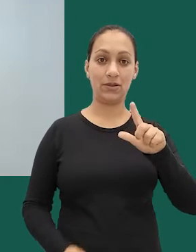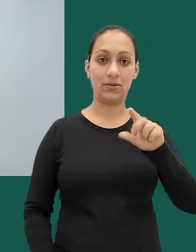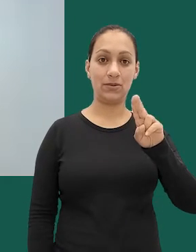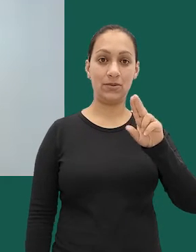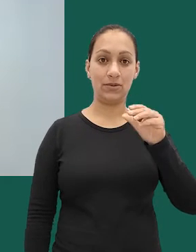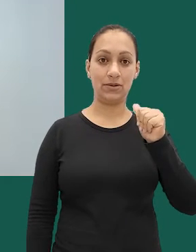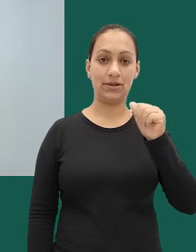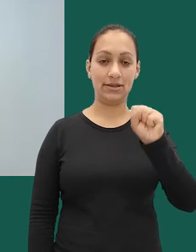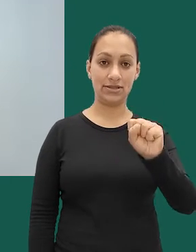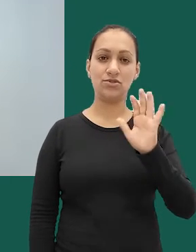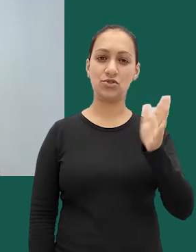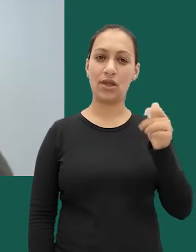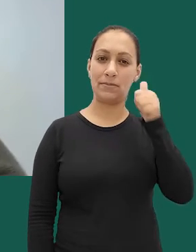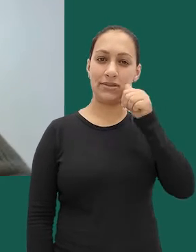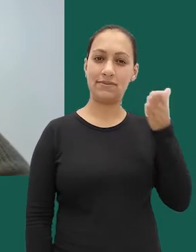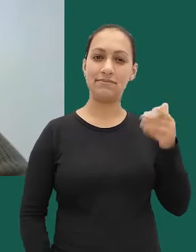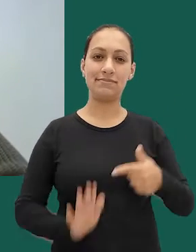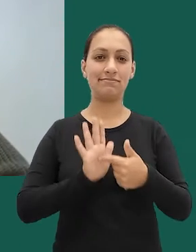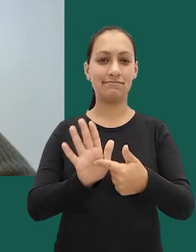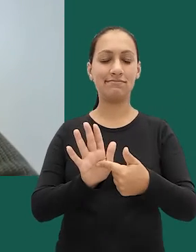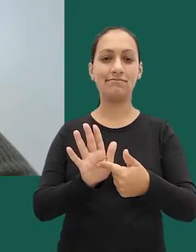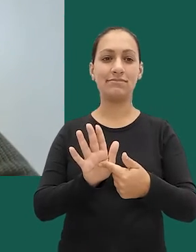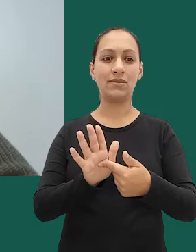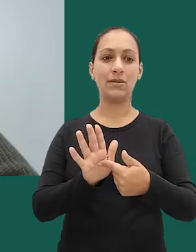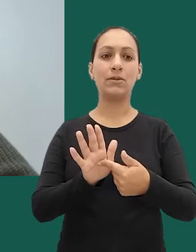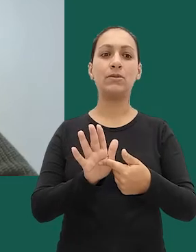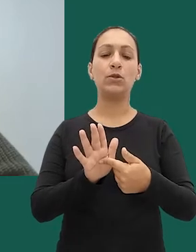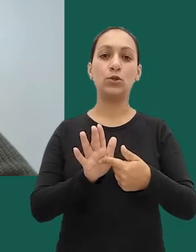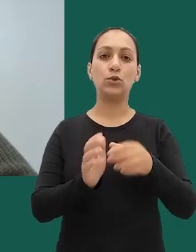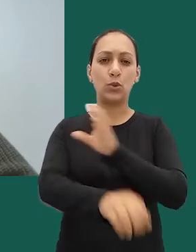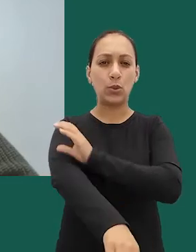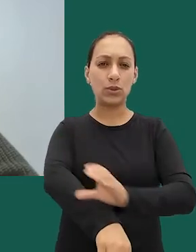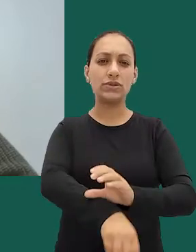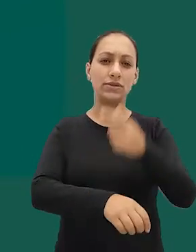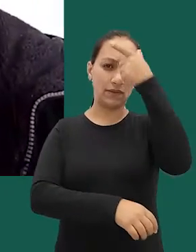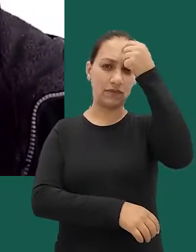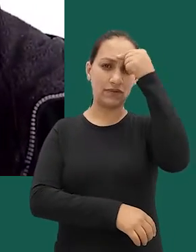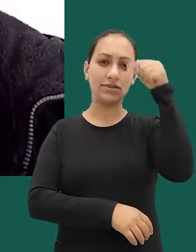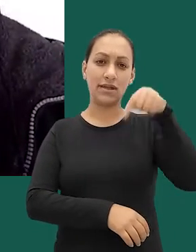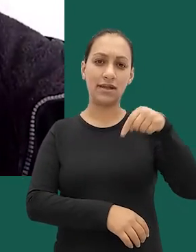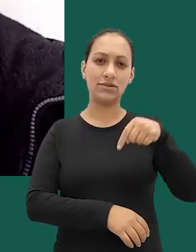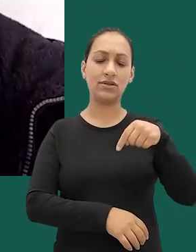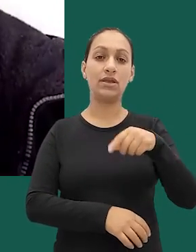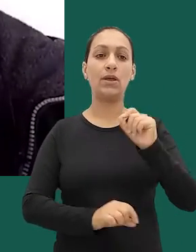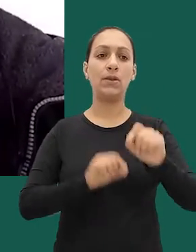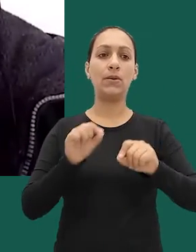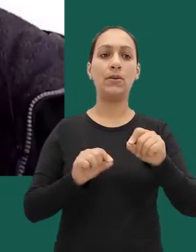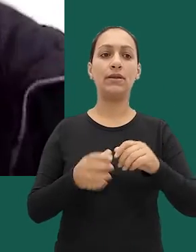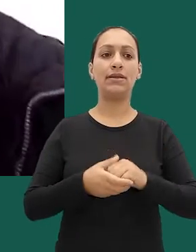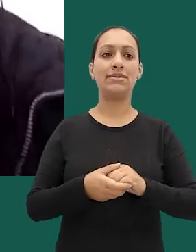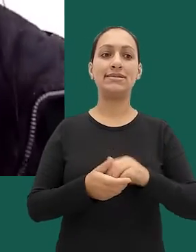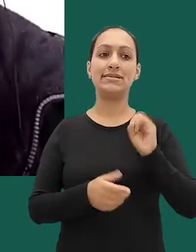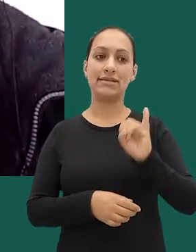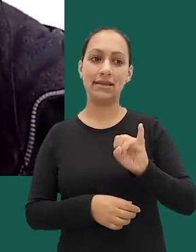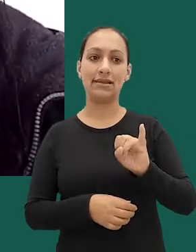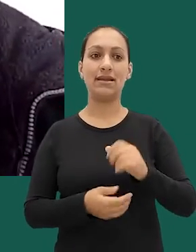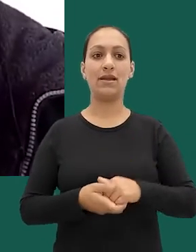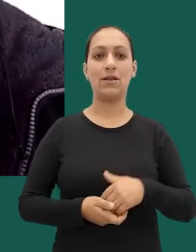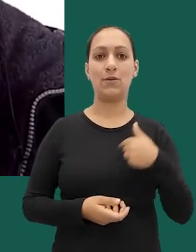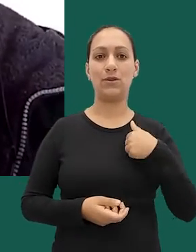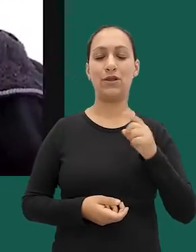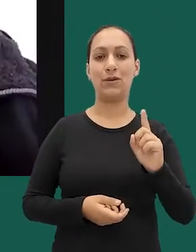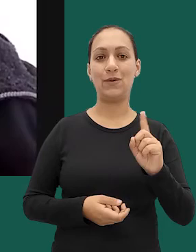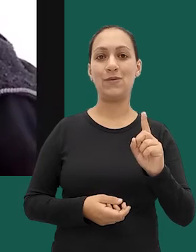já me apresentaram. Sou do setor de cursos e eventos aqui da universidade. E a gente, né, claro, que eu não